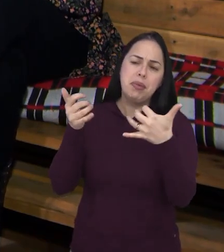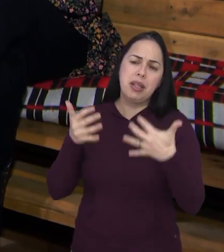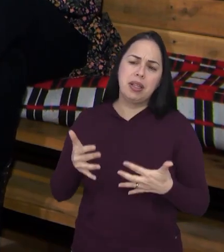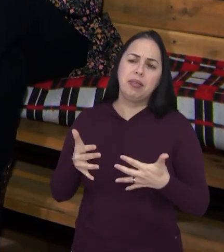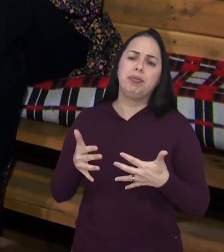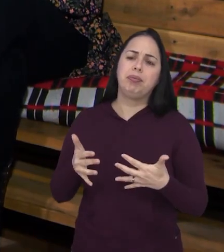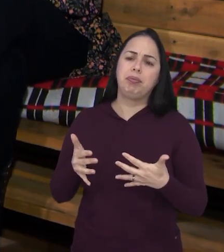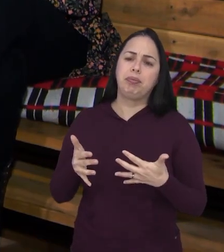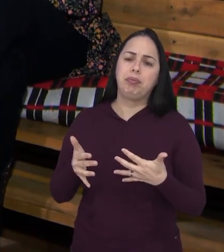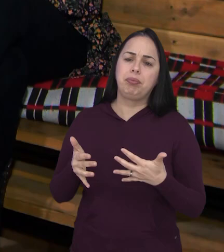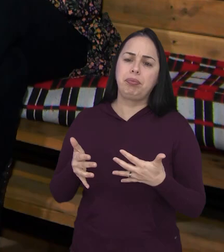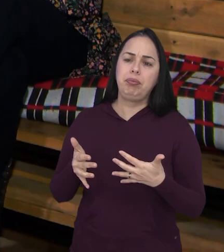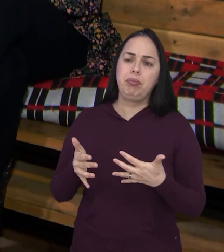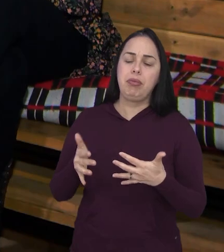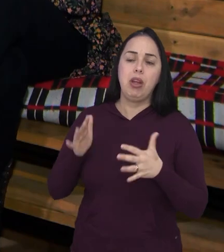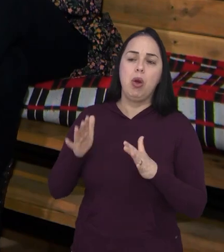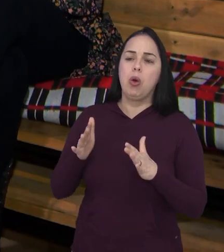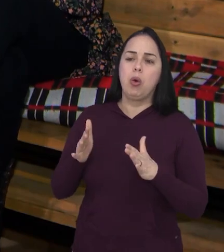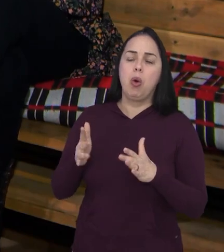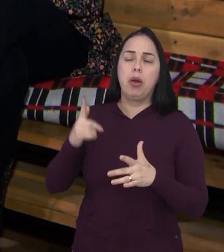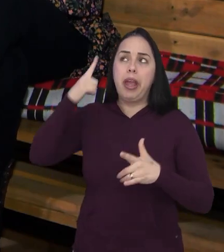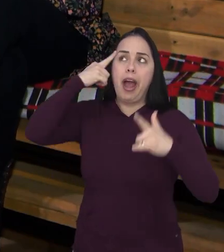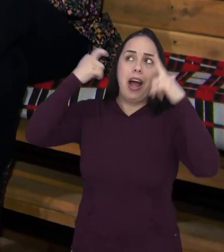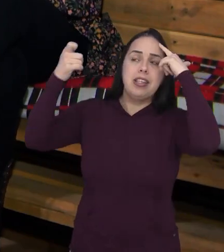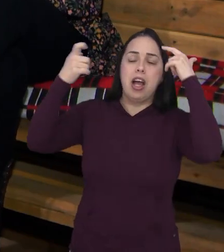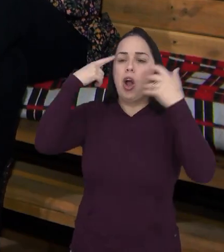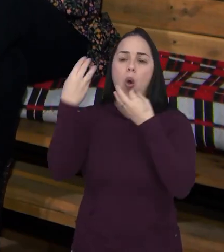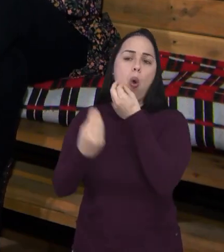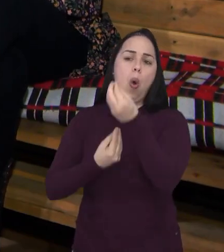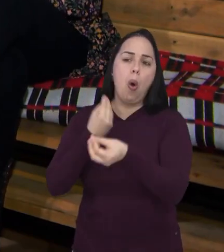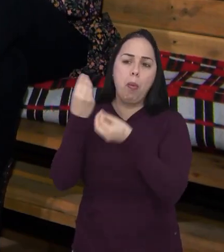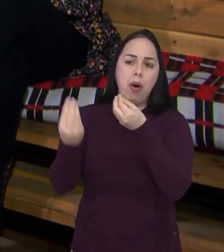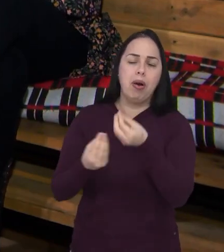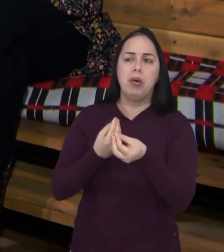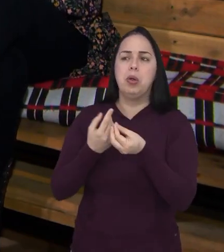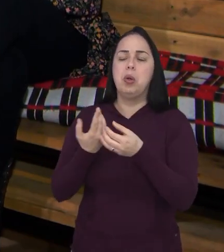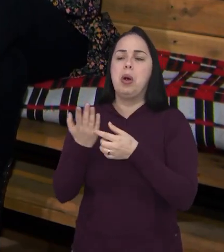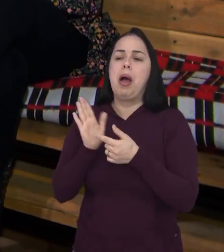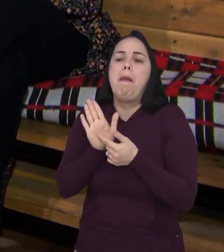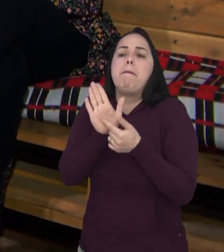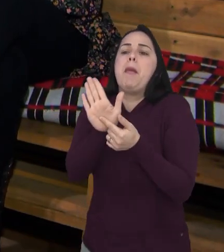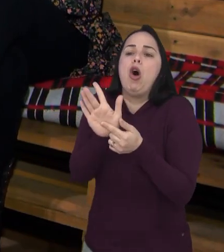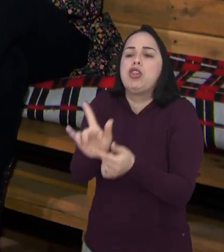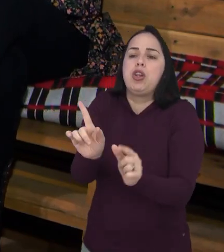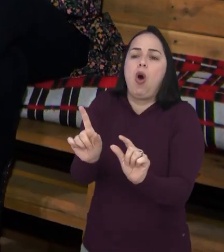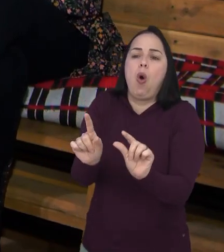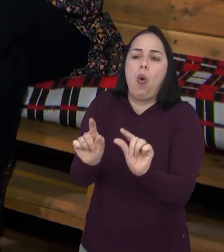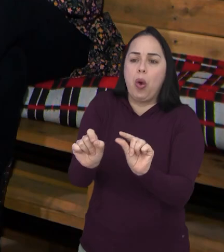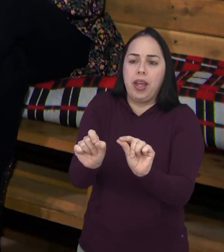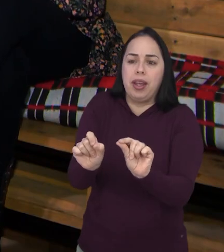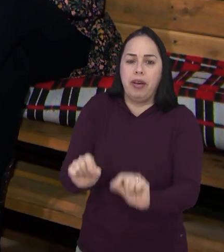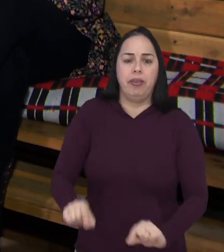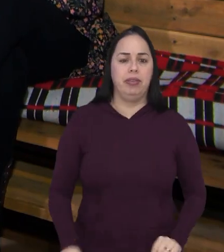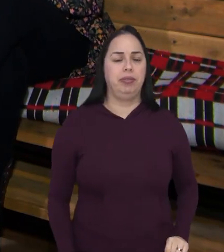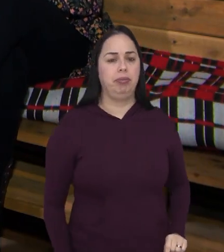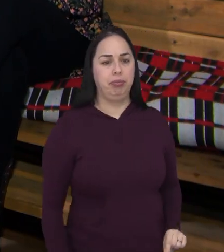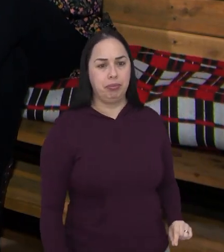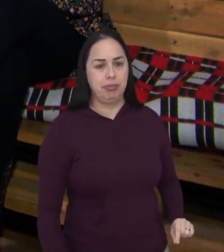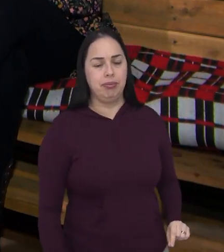gente do seu processo criativo. O que é que você tenta trazer com a sua arte quando você faz o grafite?